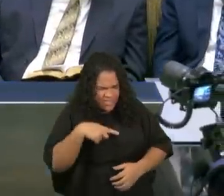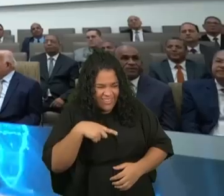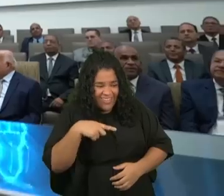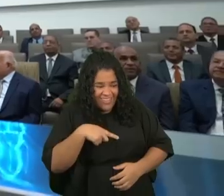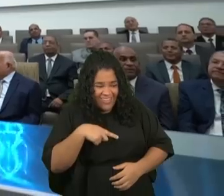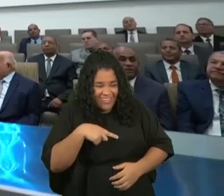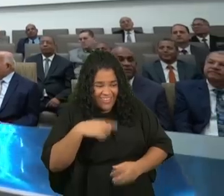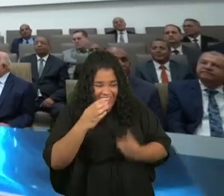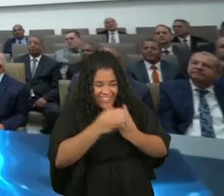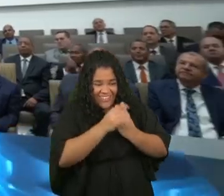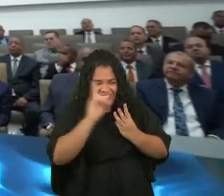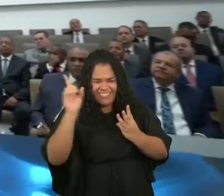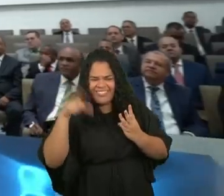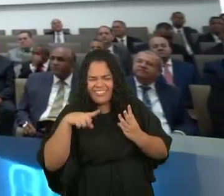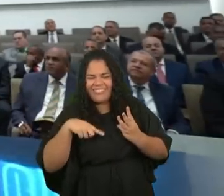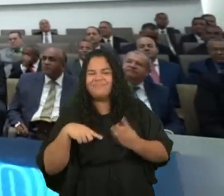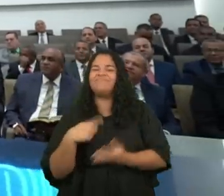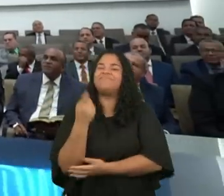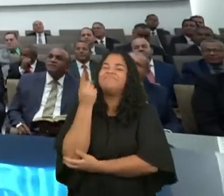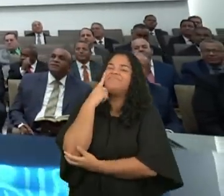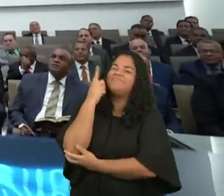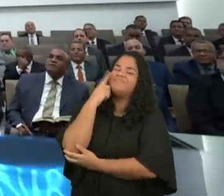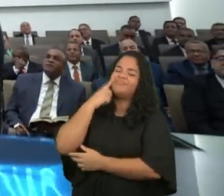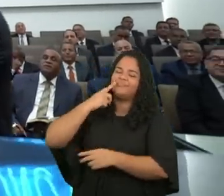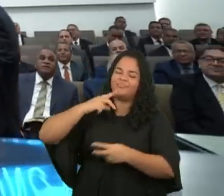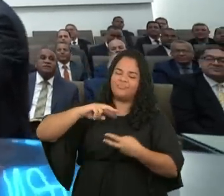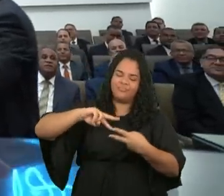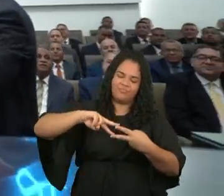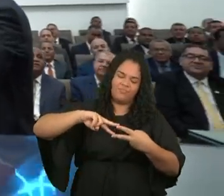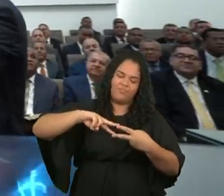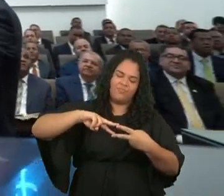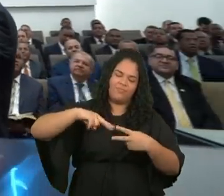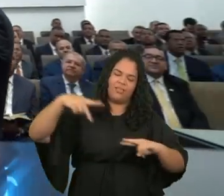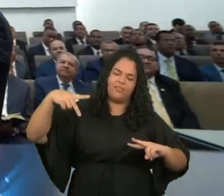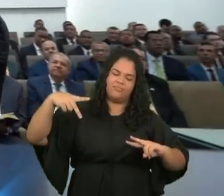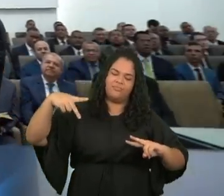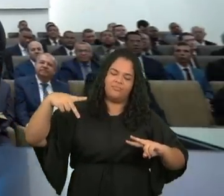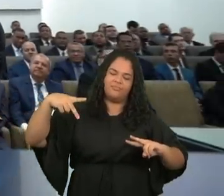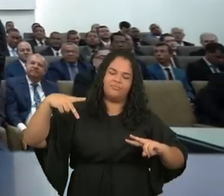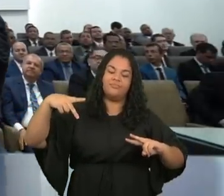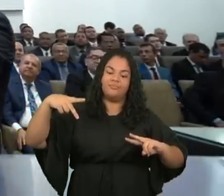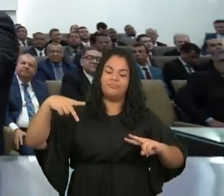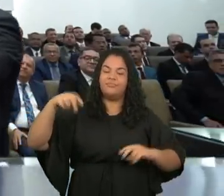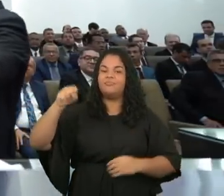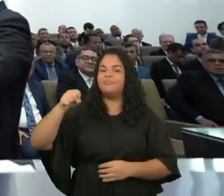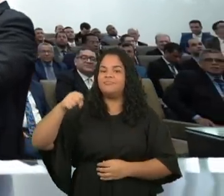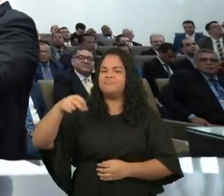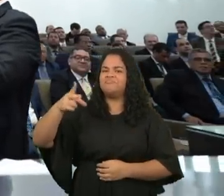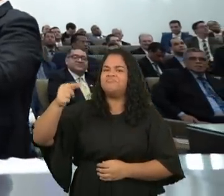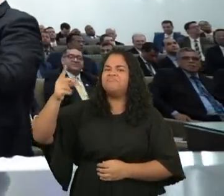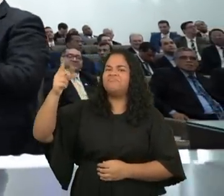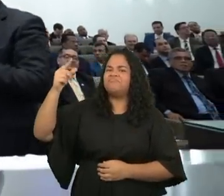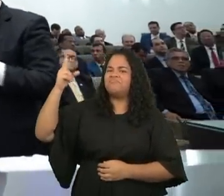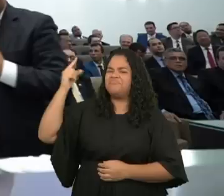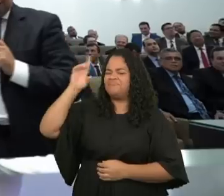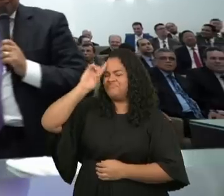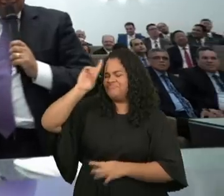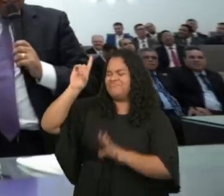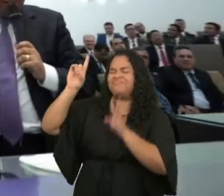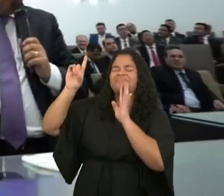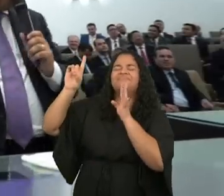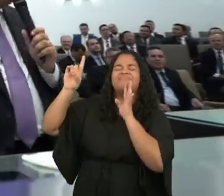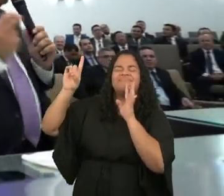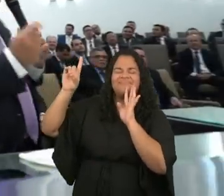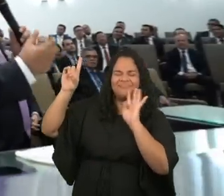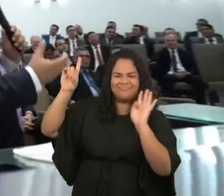DNA. O bichão que descobriram um dia desse. E Deus, ó, já sabia o segredo da